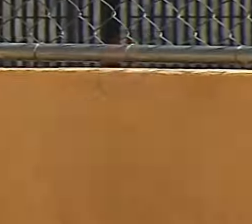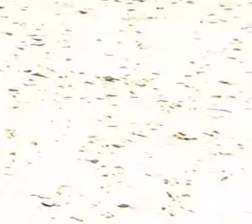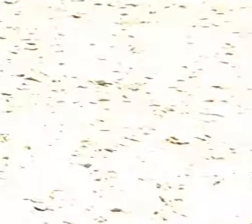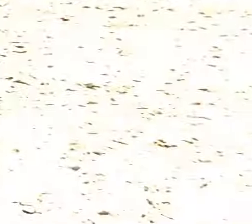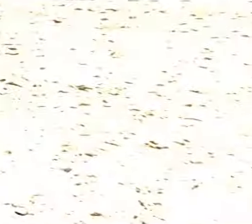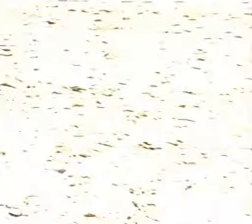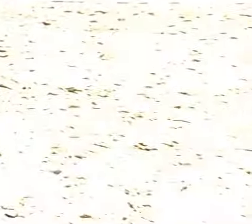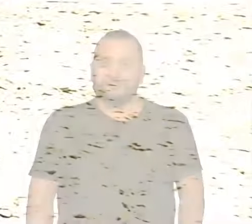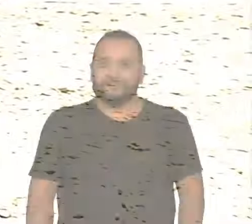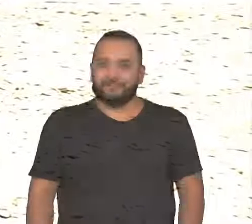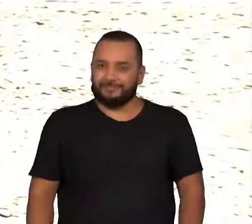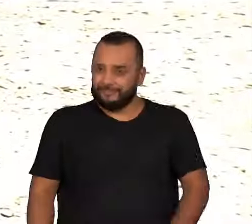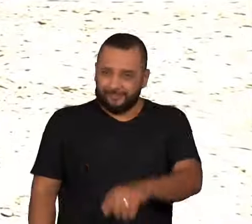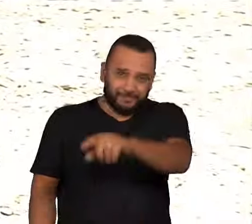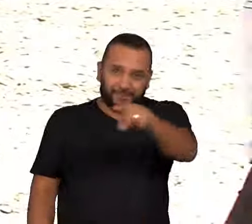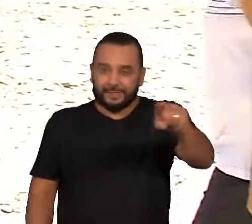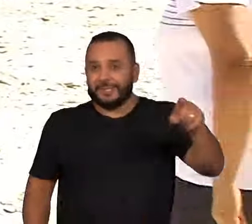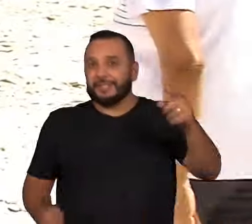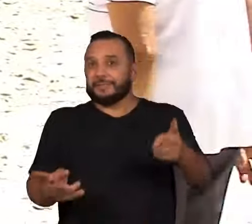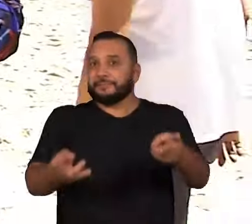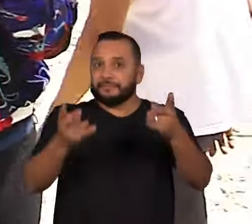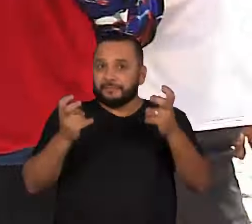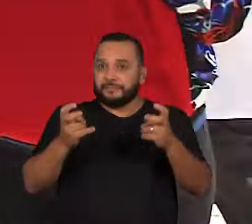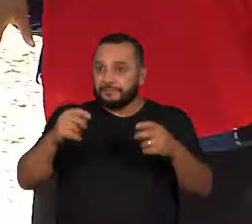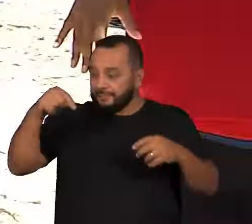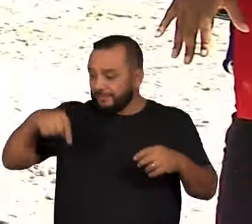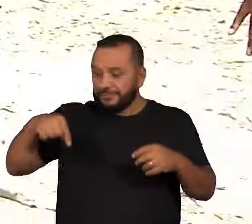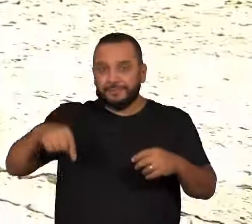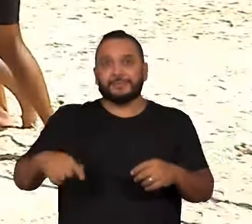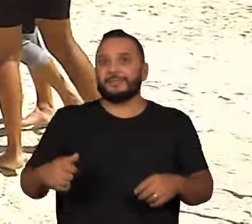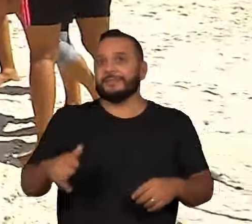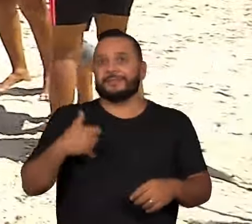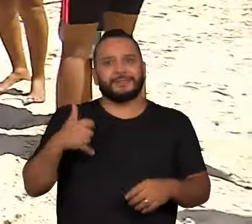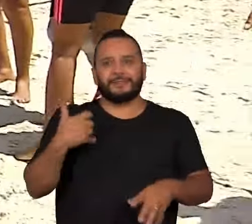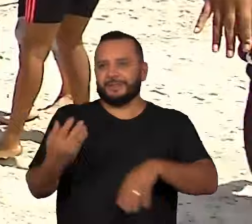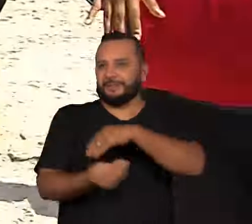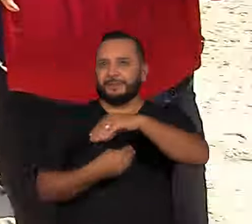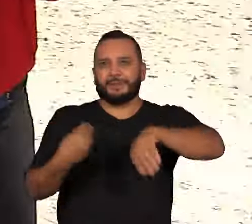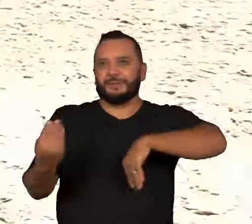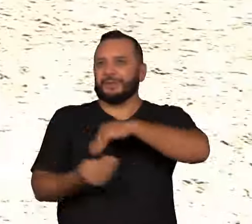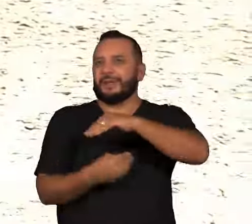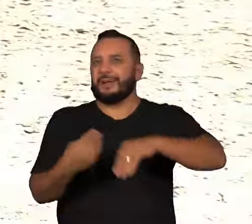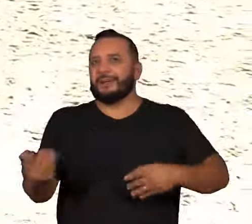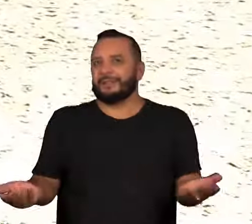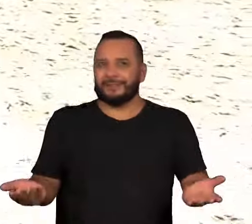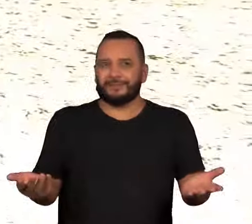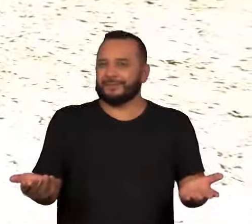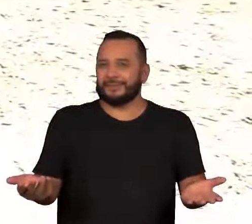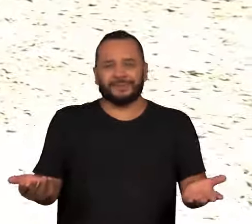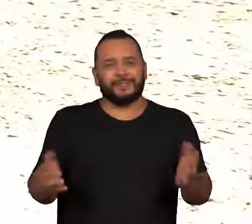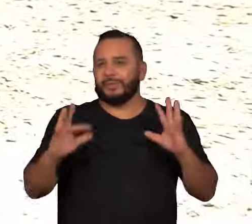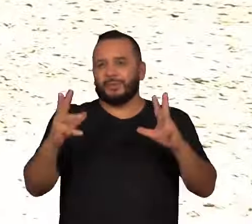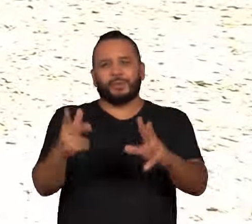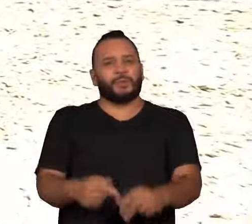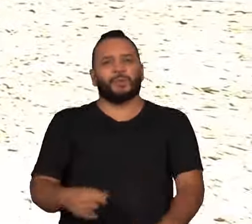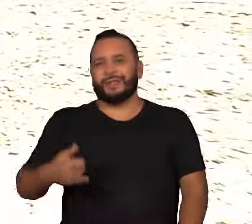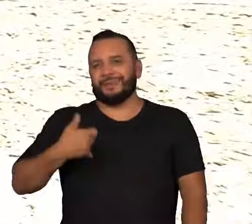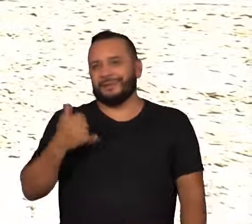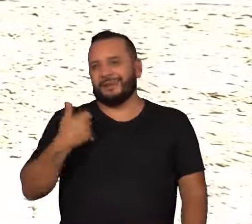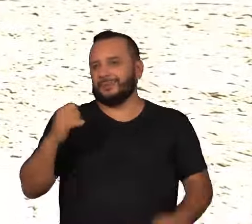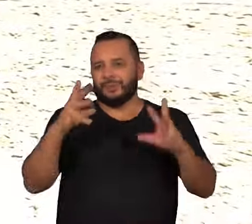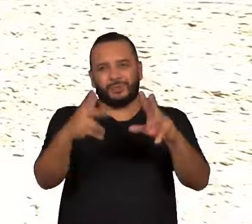Bom, eu acho que dá para vocês perceberem aqui que nessa quadra, faixa etária não é uma questão. Gente de todas as